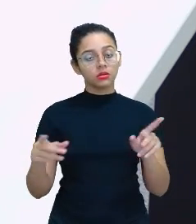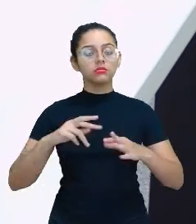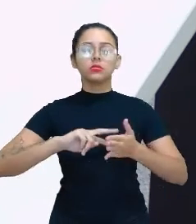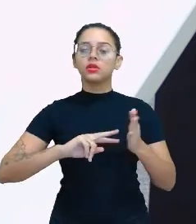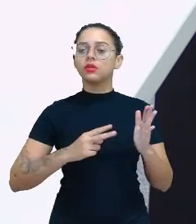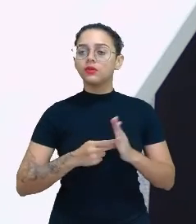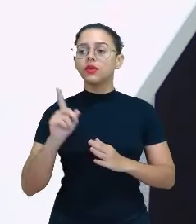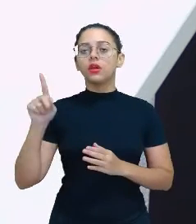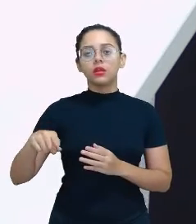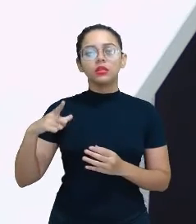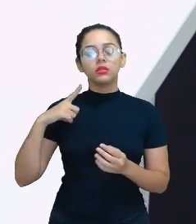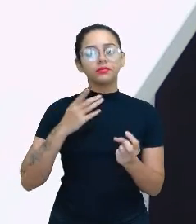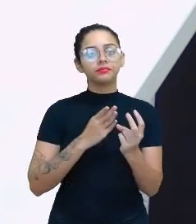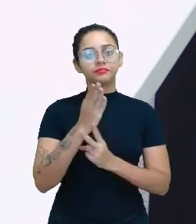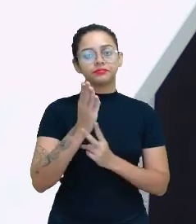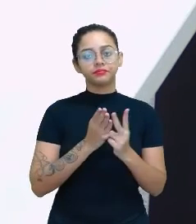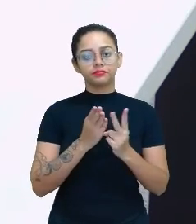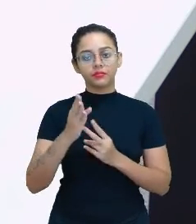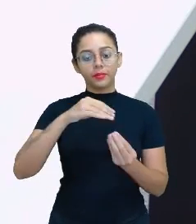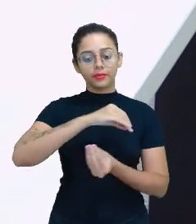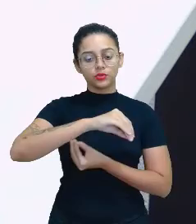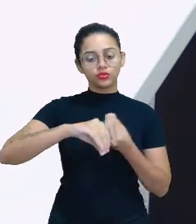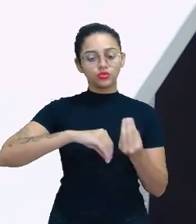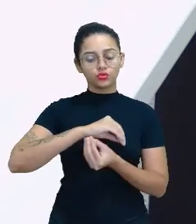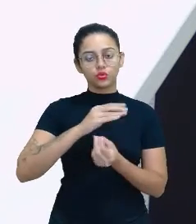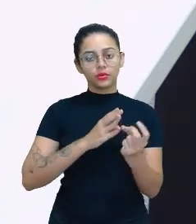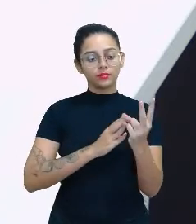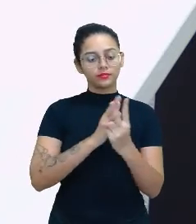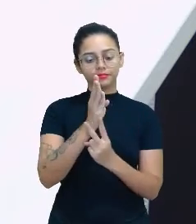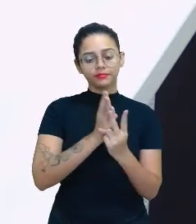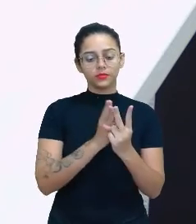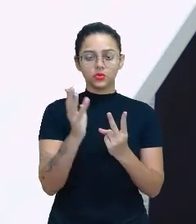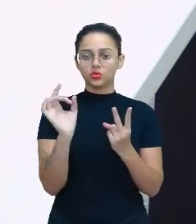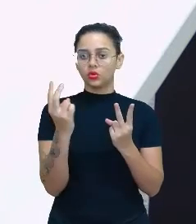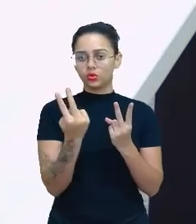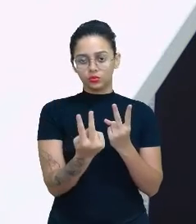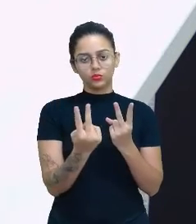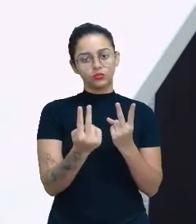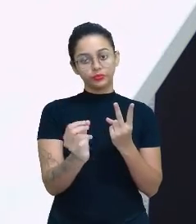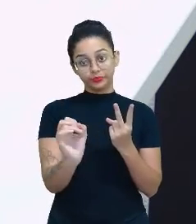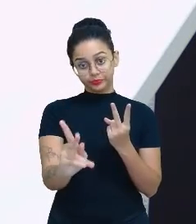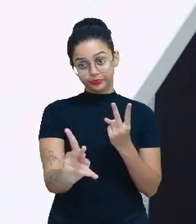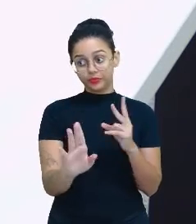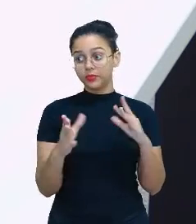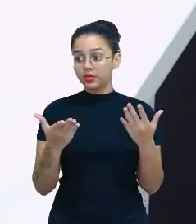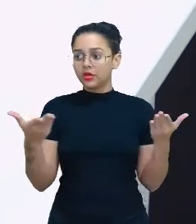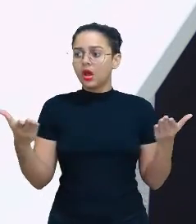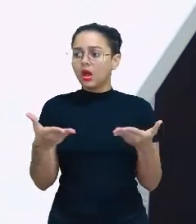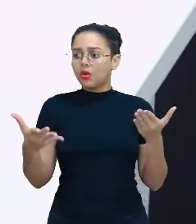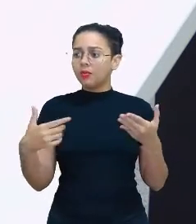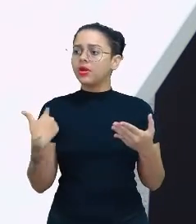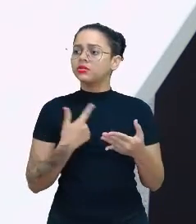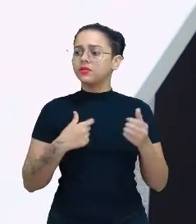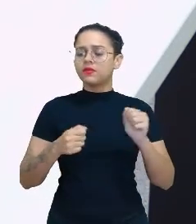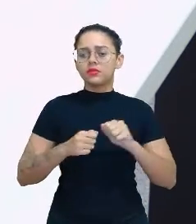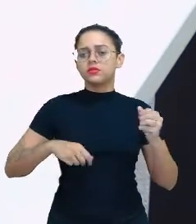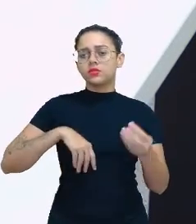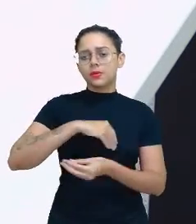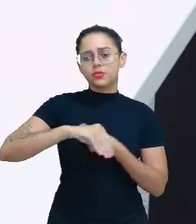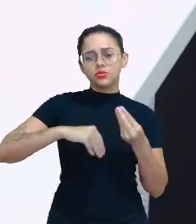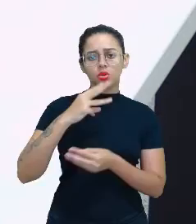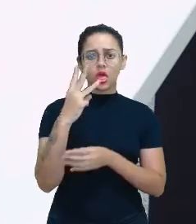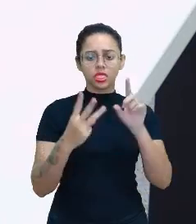significa que aqui nós temos uma mistura bifásica mas Prof e agora para a gente fazer uma mistura